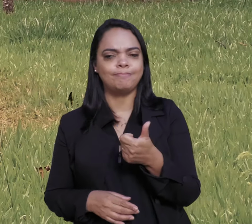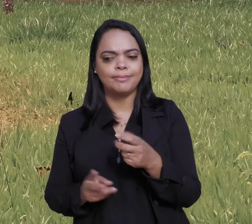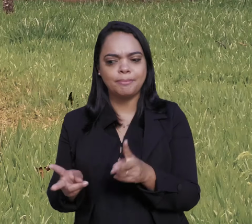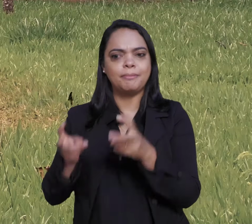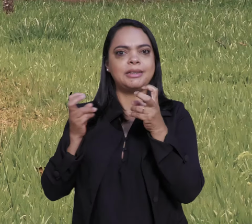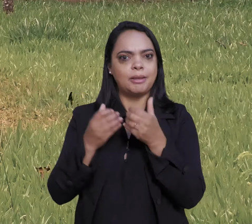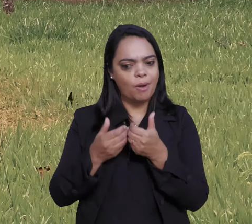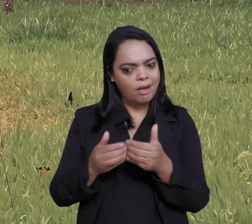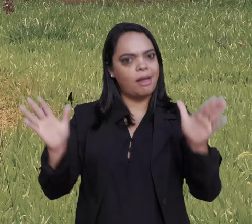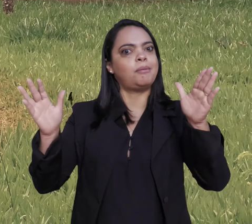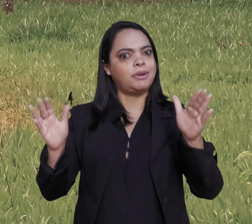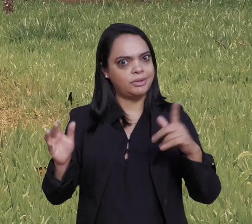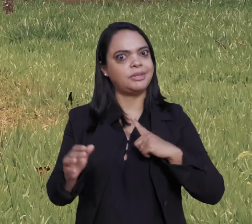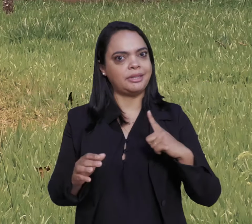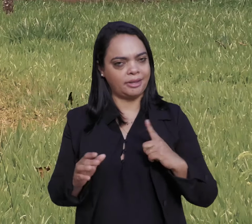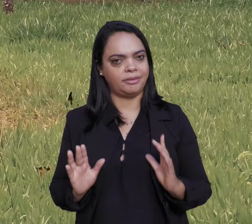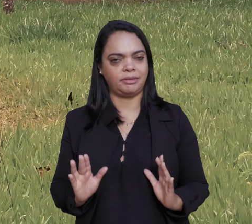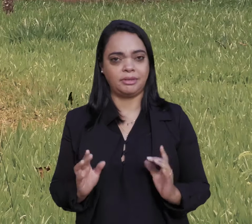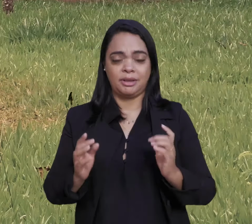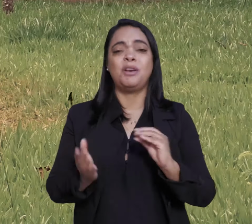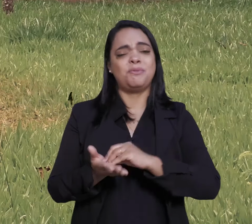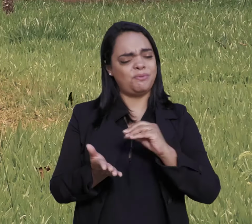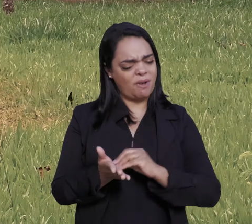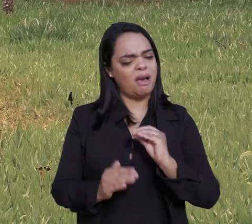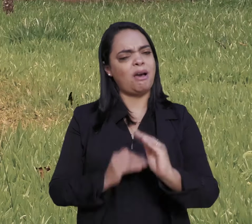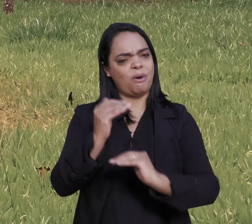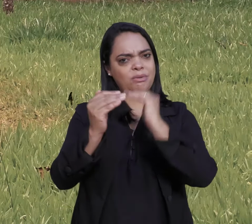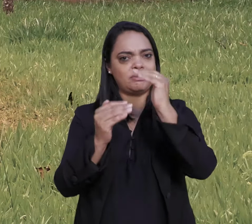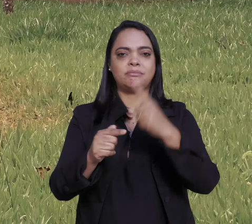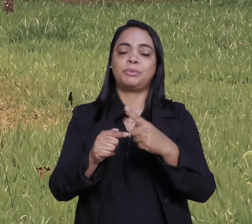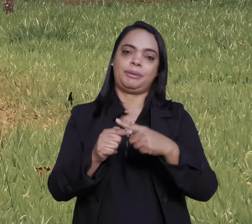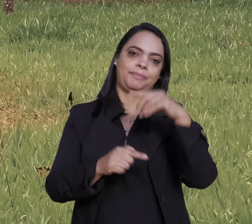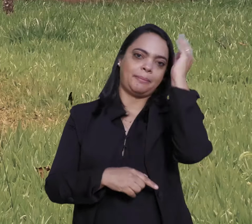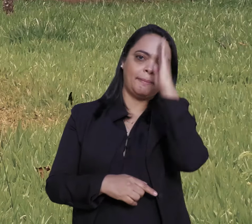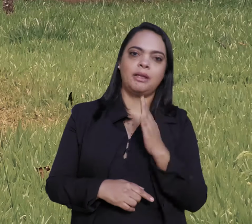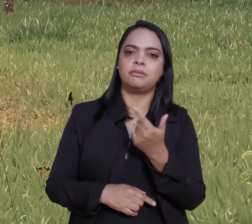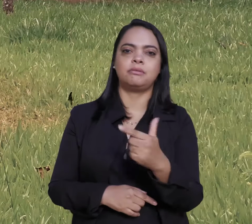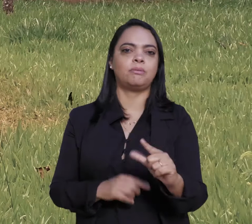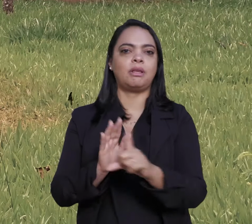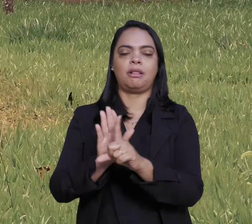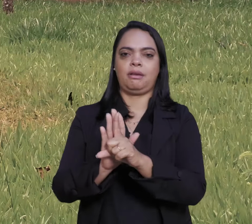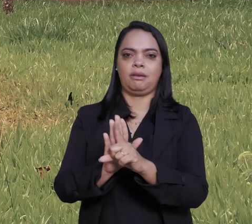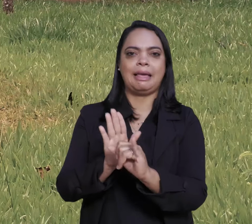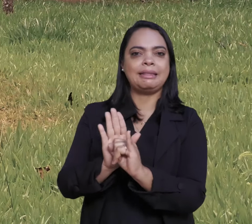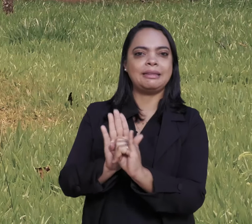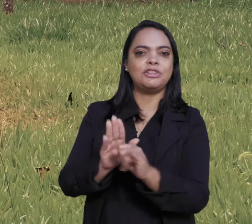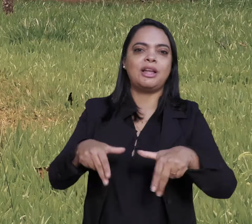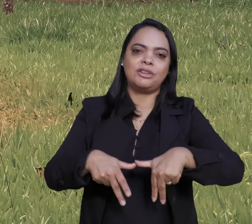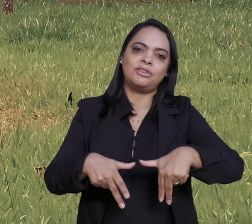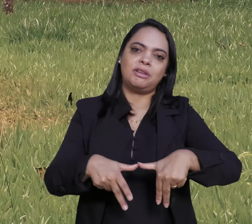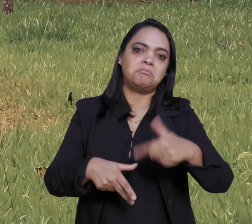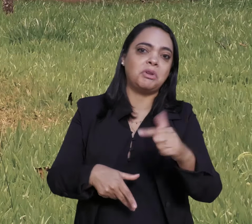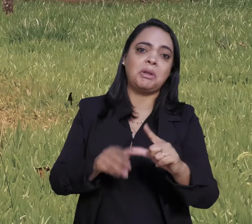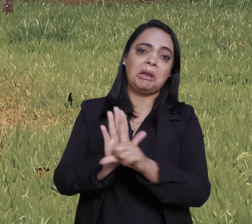vê uma abertura maior. Tem que avançar muito ainda, porque o Brasil não tem uma lei de identidade de gênero, não tem uma